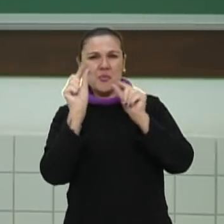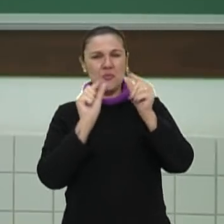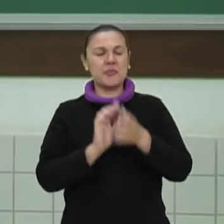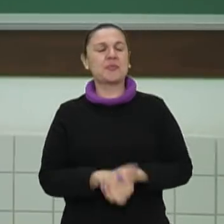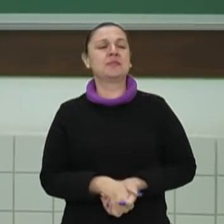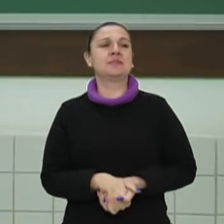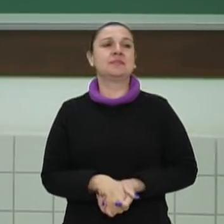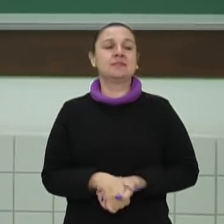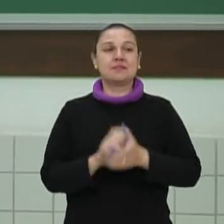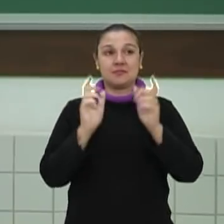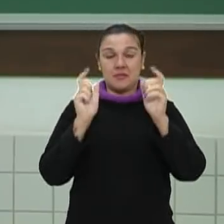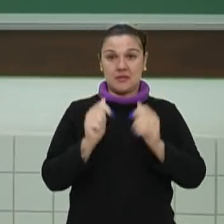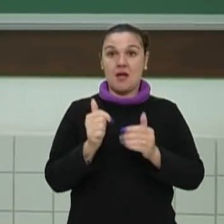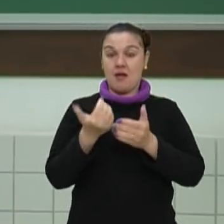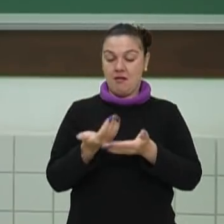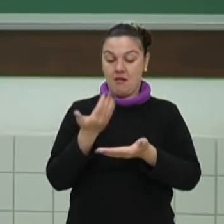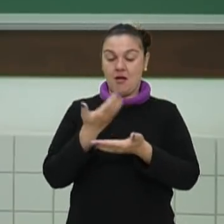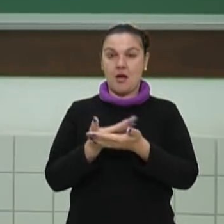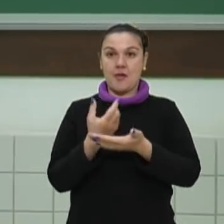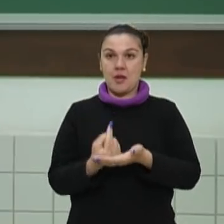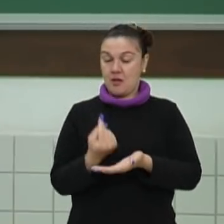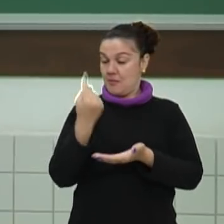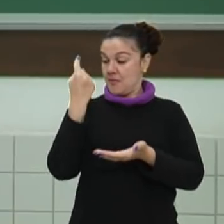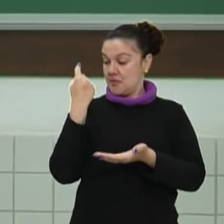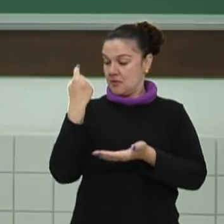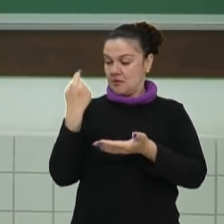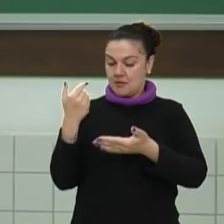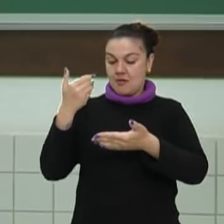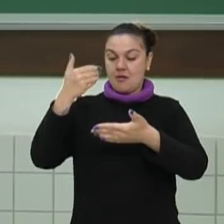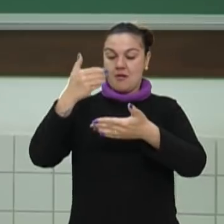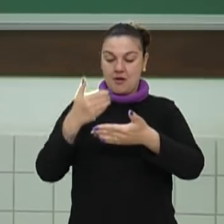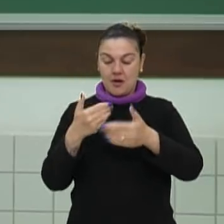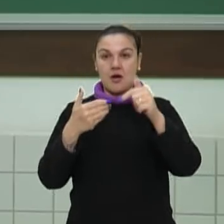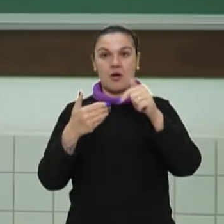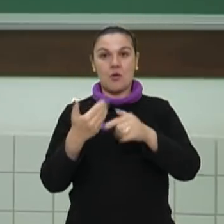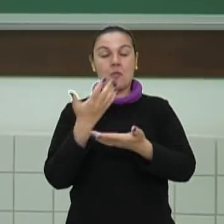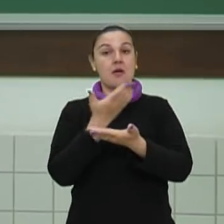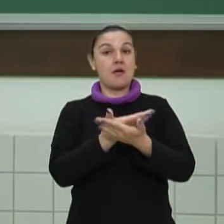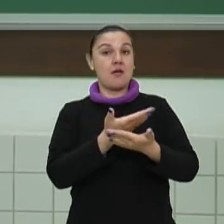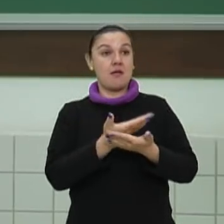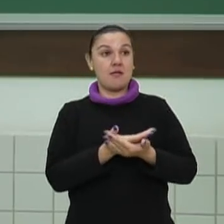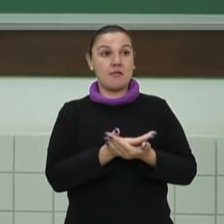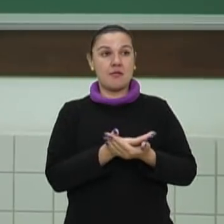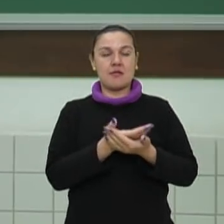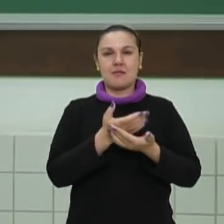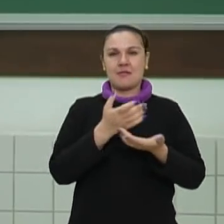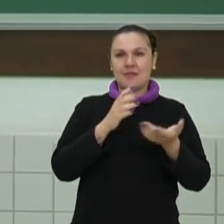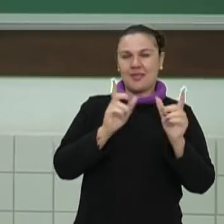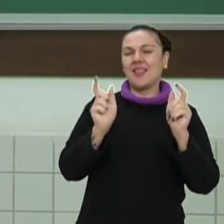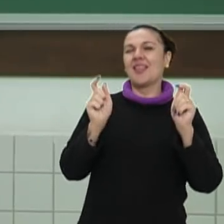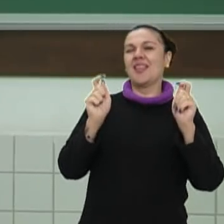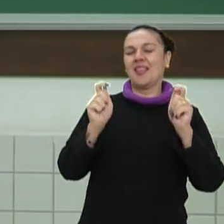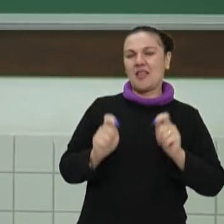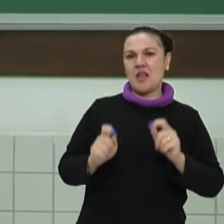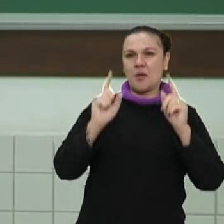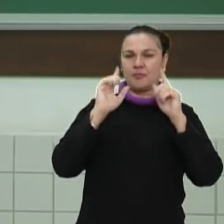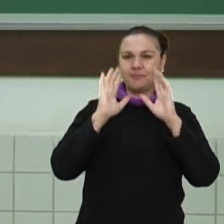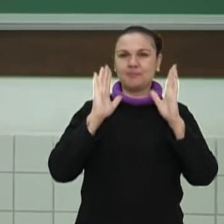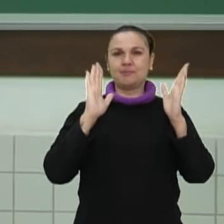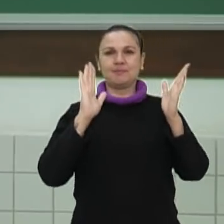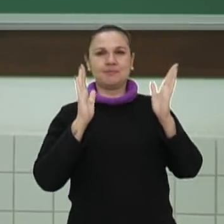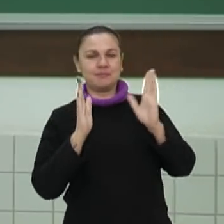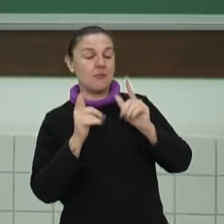pouquinho que da última aula a gente teve uma aula que desce para a gente ali